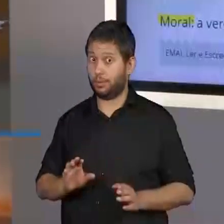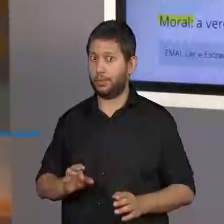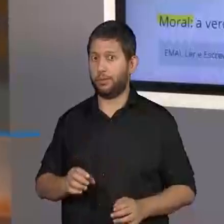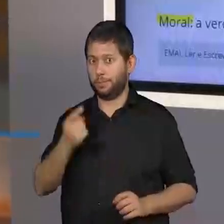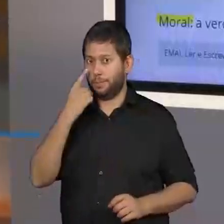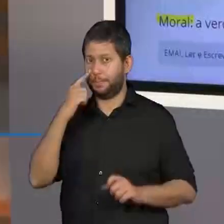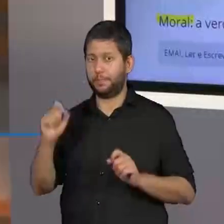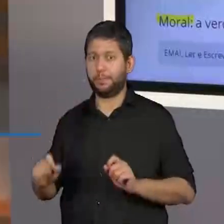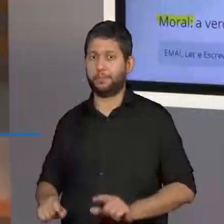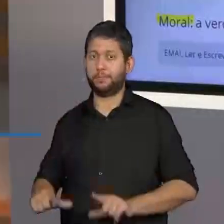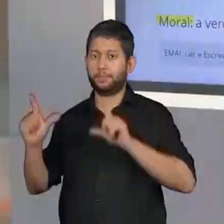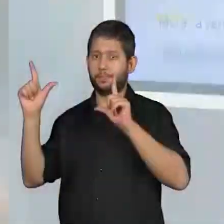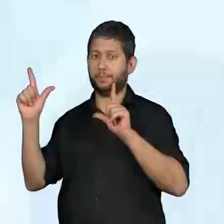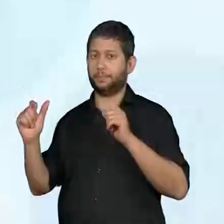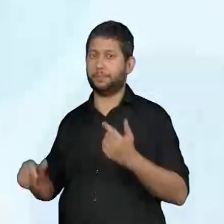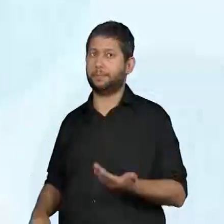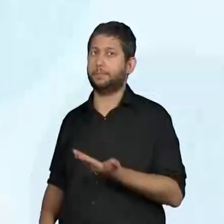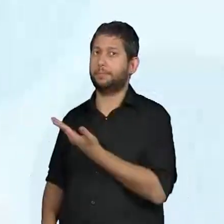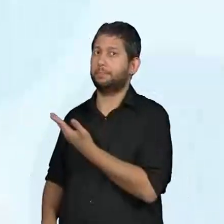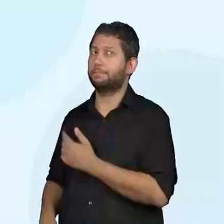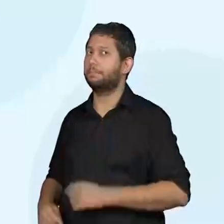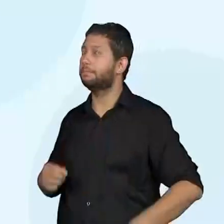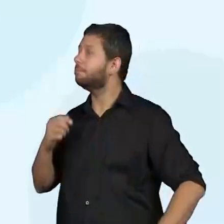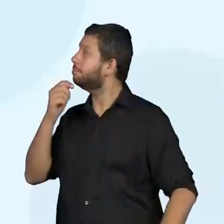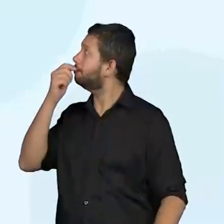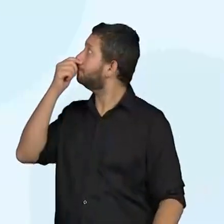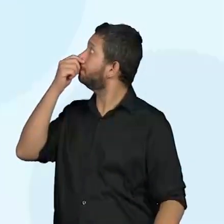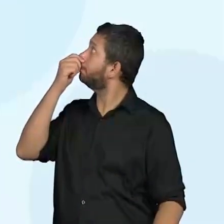próxima tela. Bora lá.